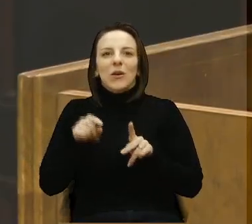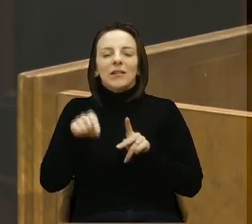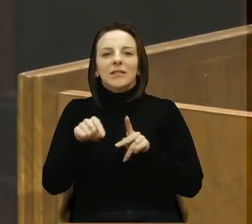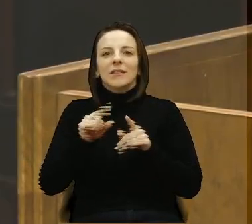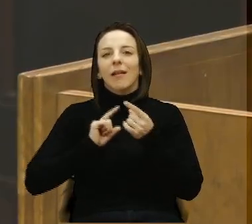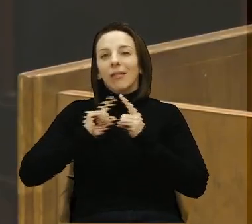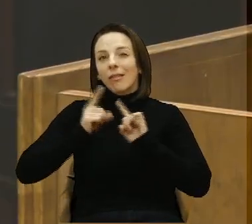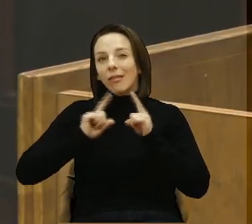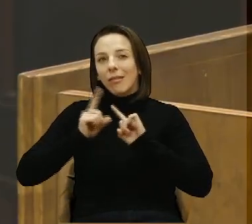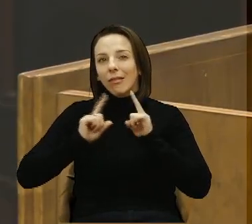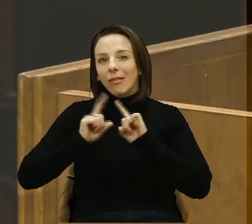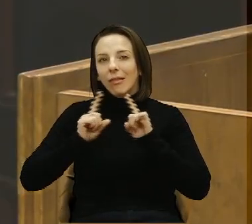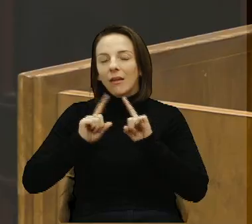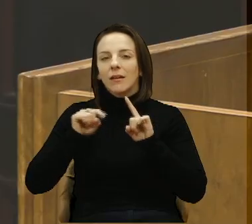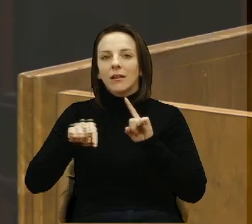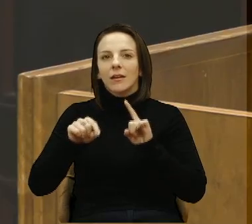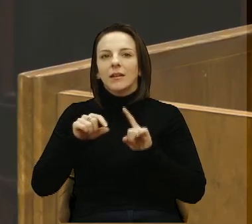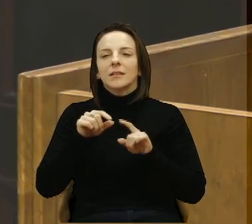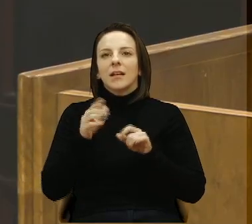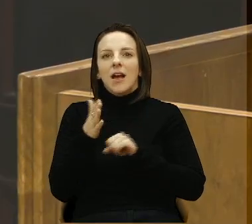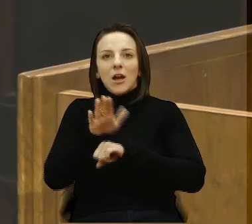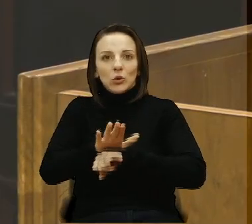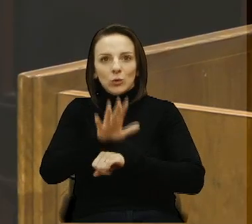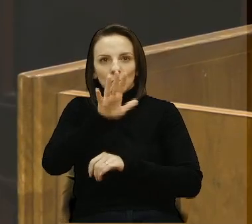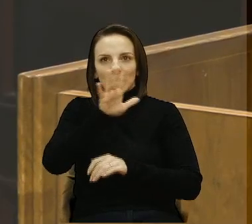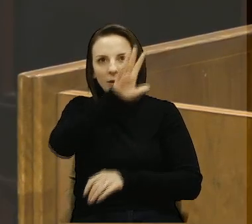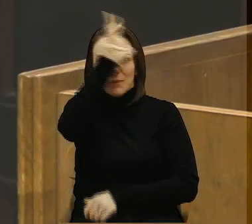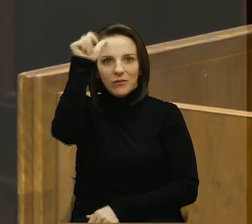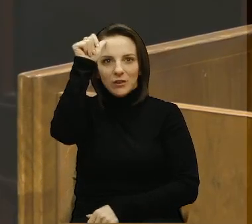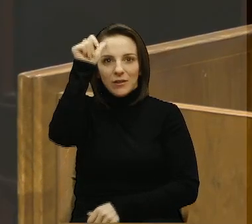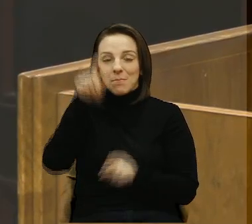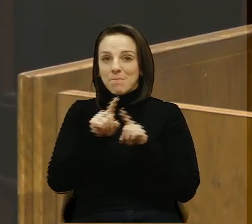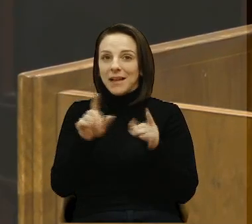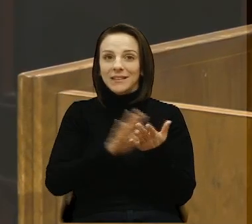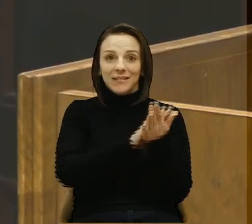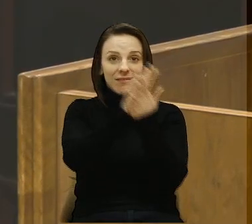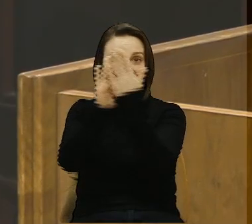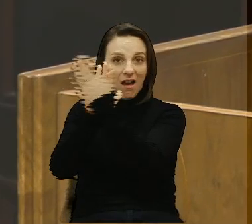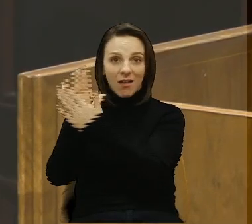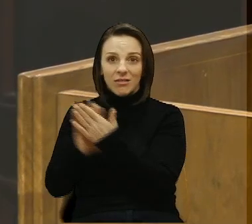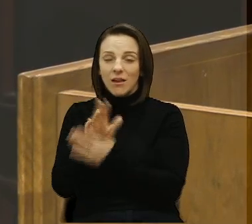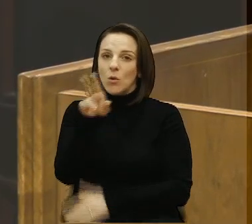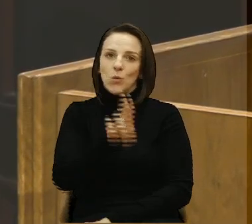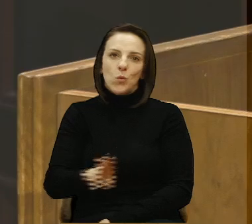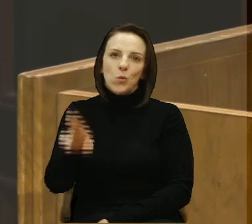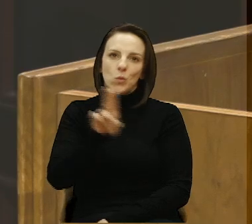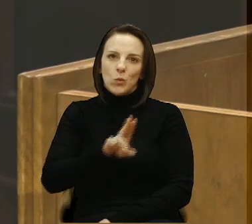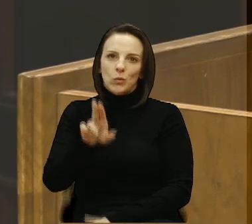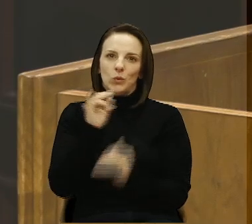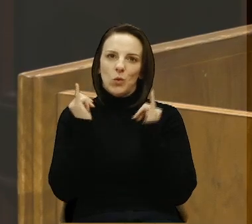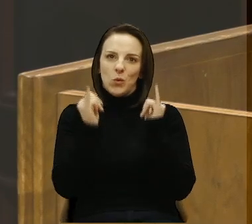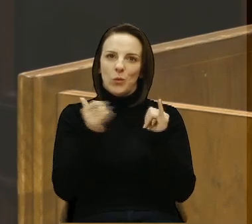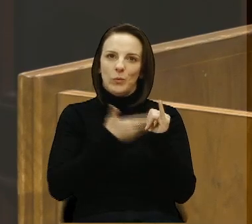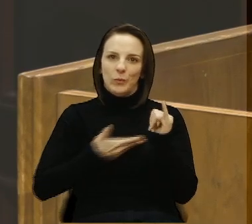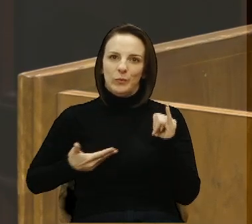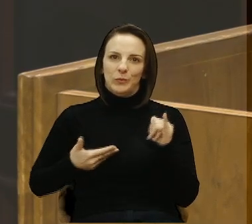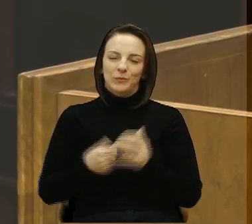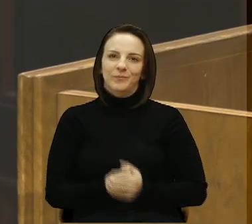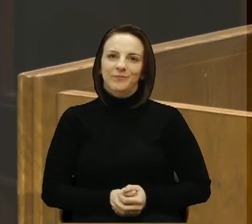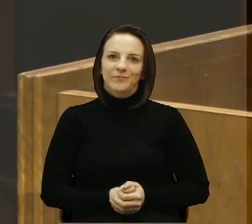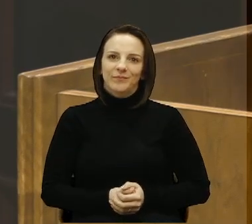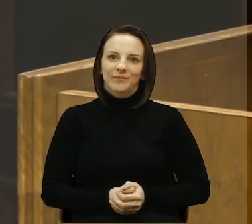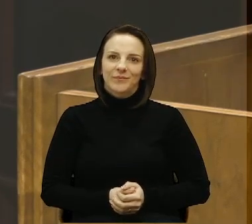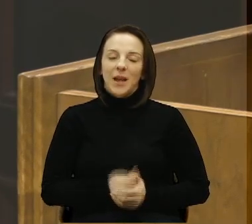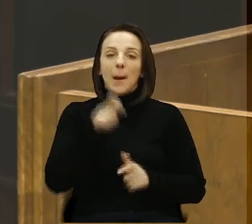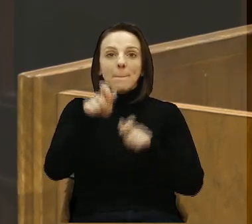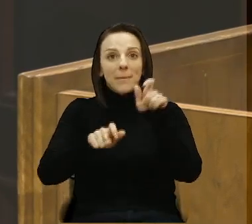o subsídio. E nenhuma delas usa o transporte público. Nenhuma delas. As que eu